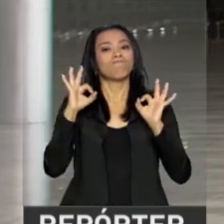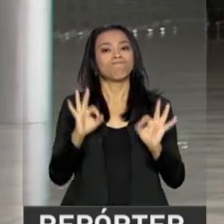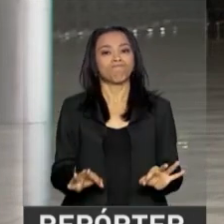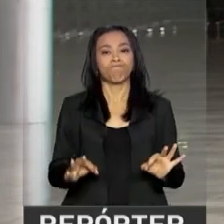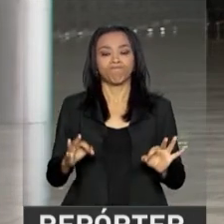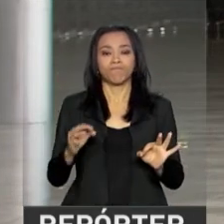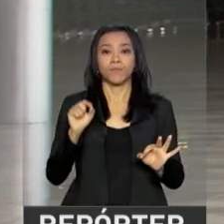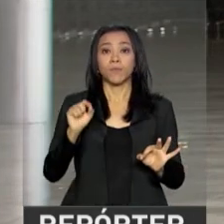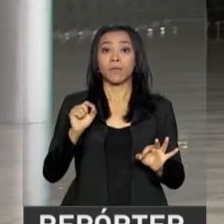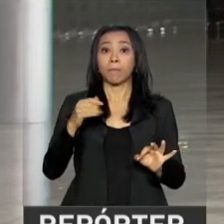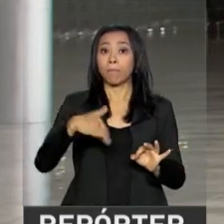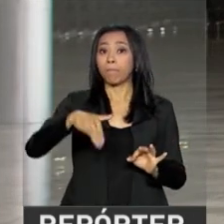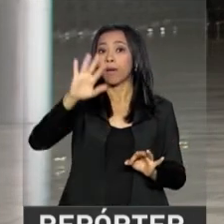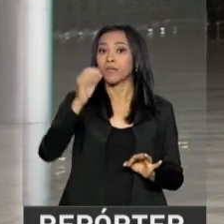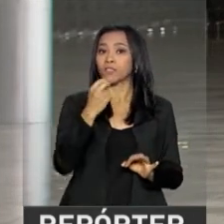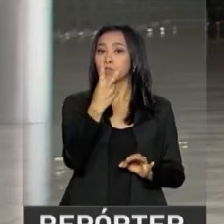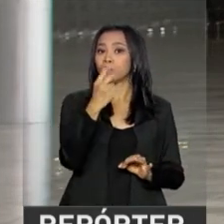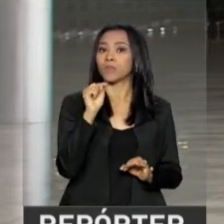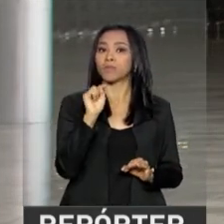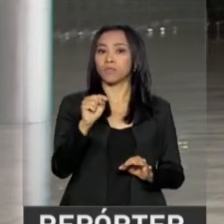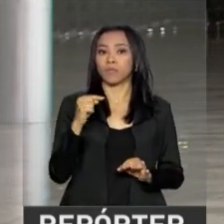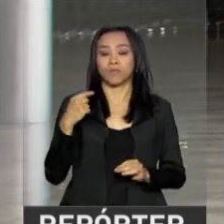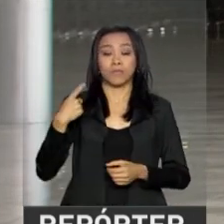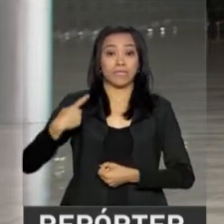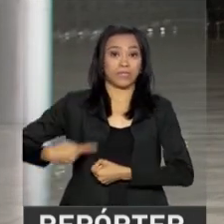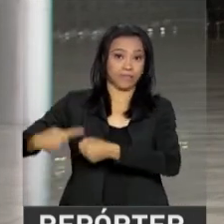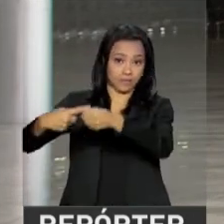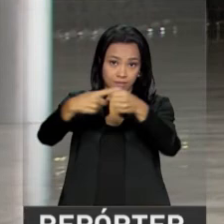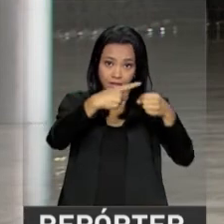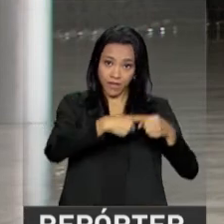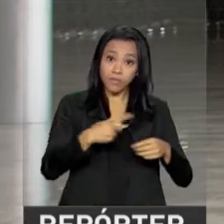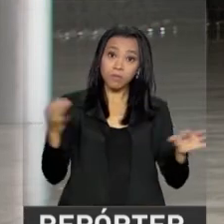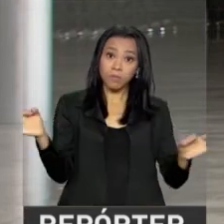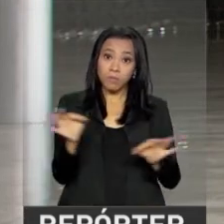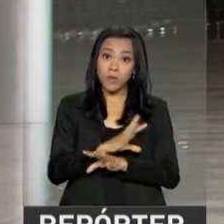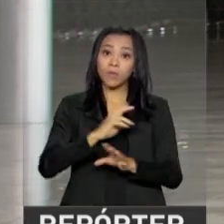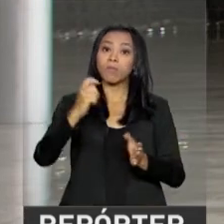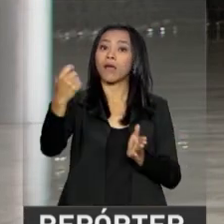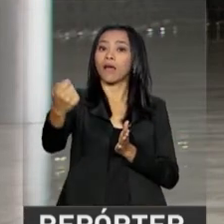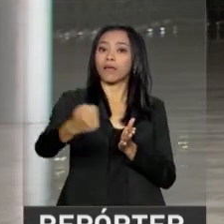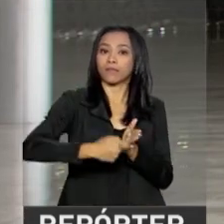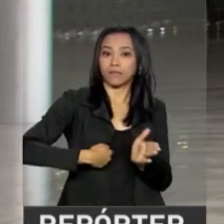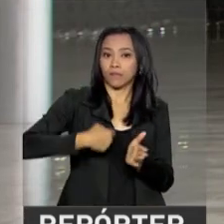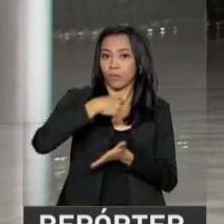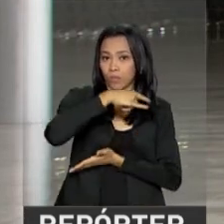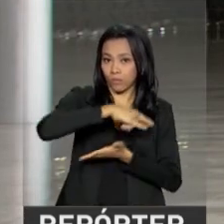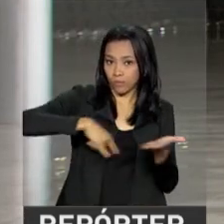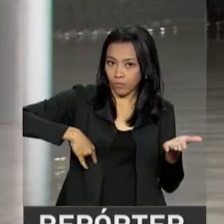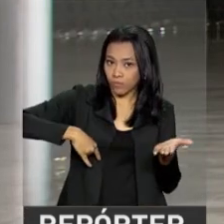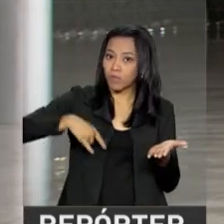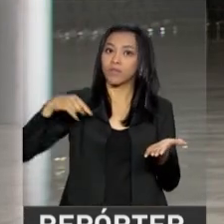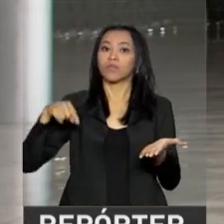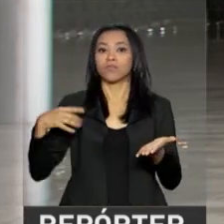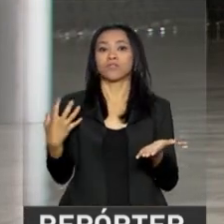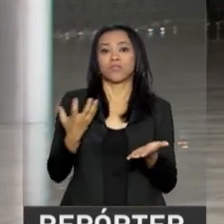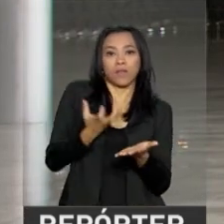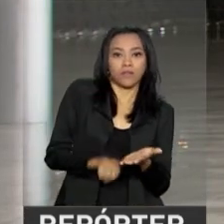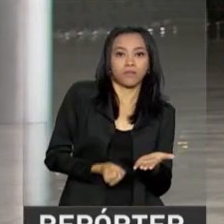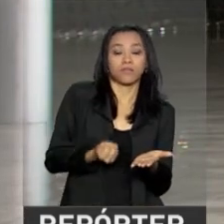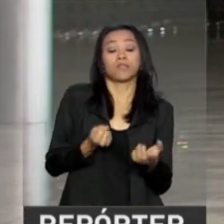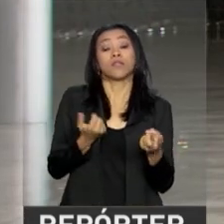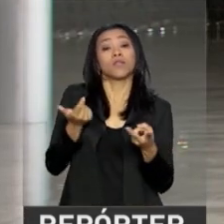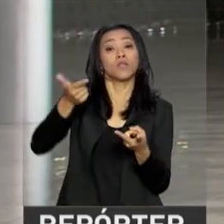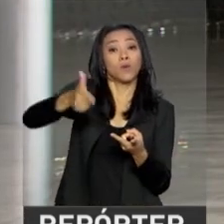entrada de mais de duas mil cidades já prontas para assinar o termo de adesão e outras 330